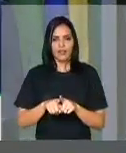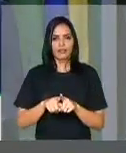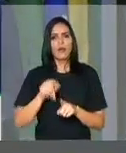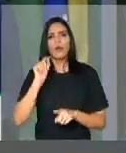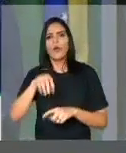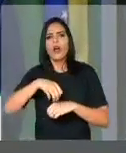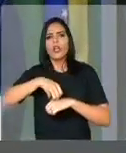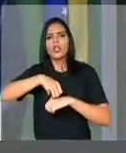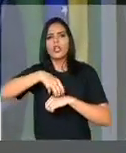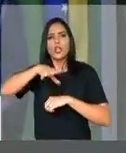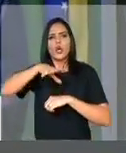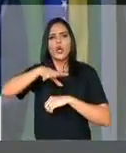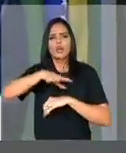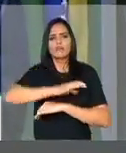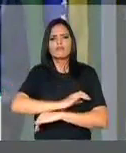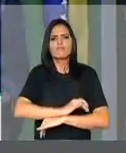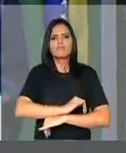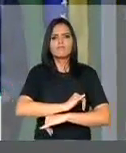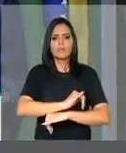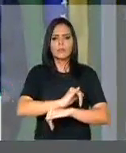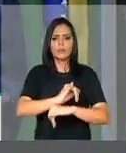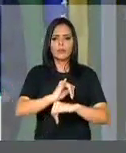uma notícia tomou conta